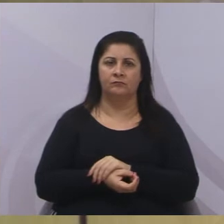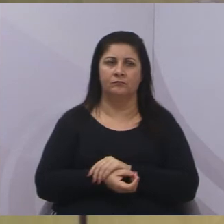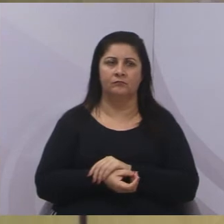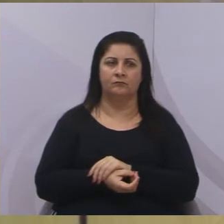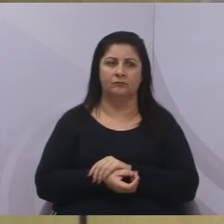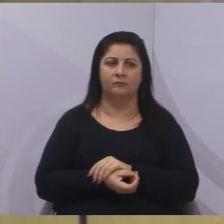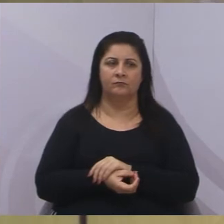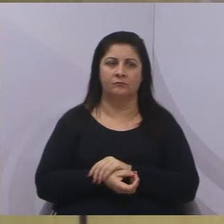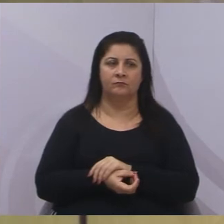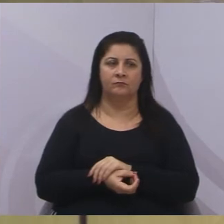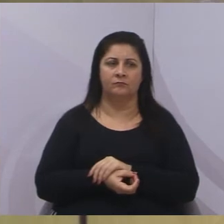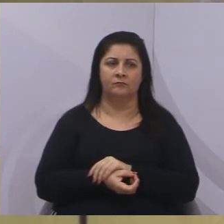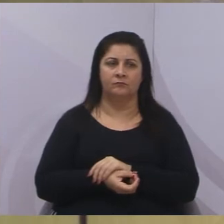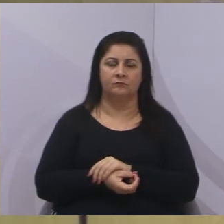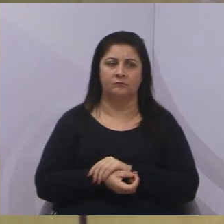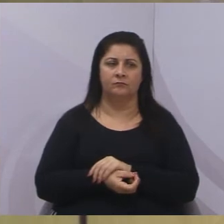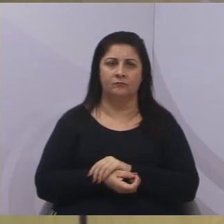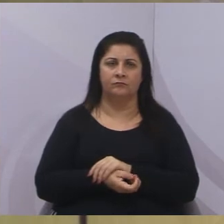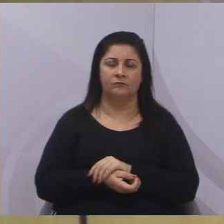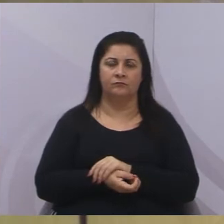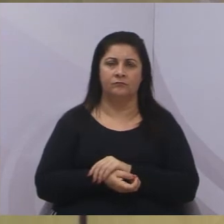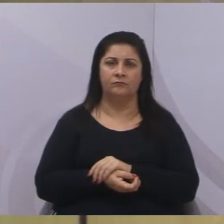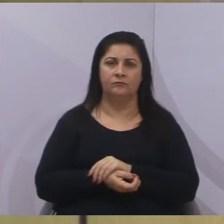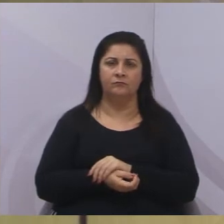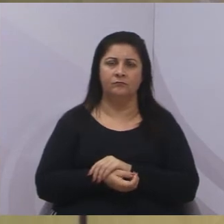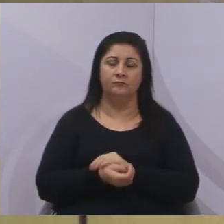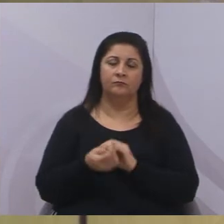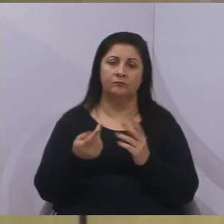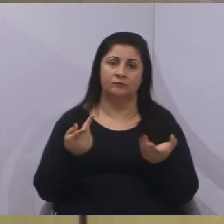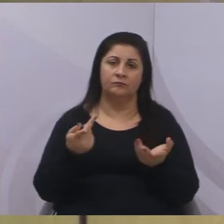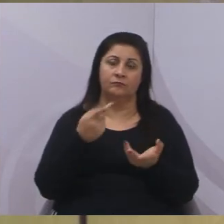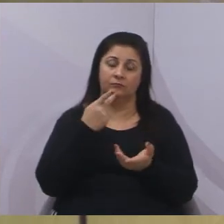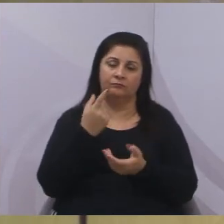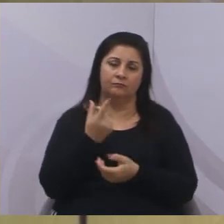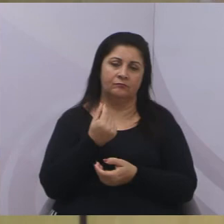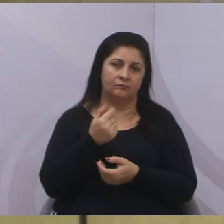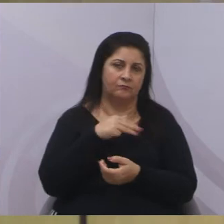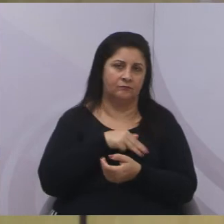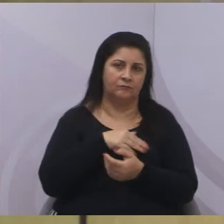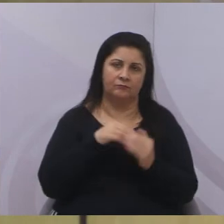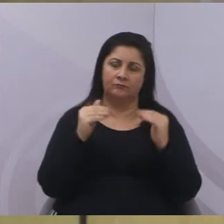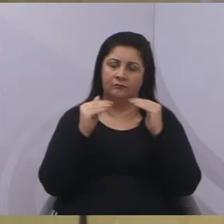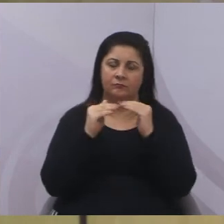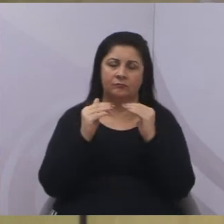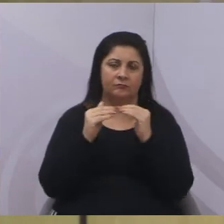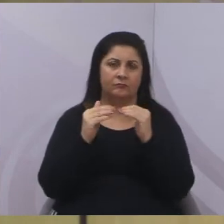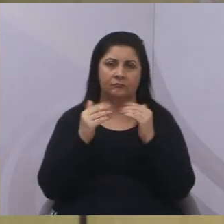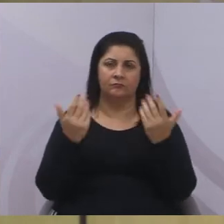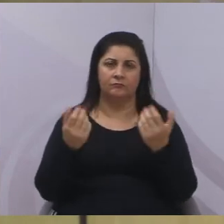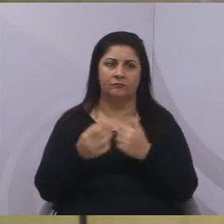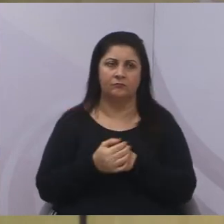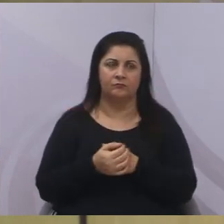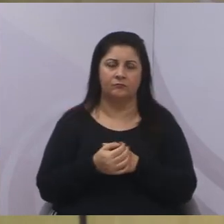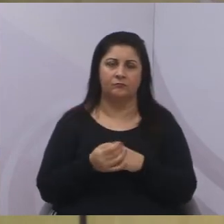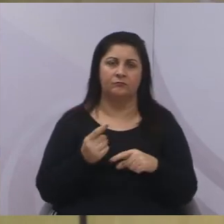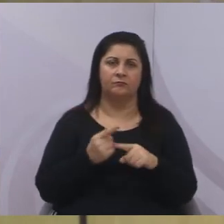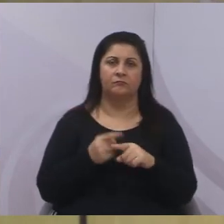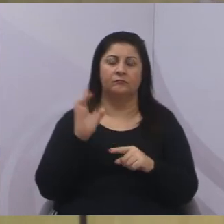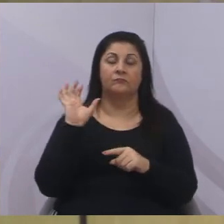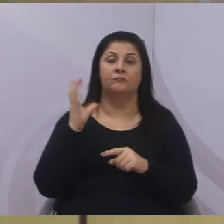também. Em relação ao congelamento, concordo, e até porque o que ocorre